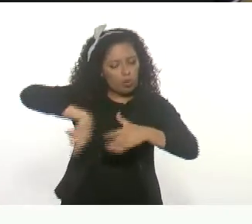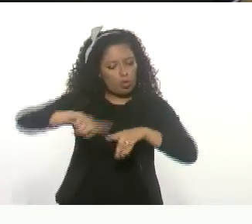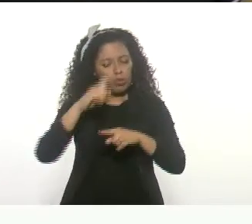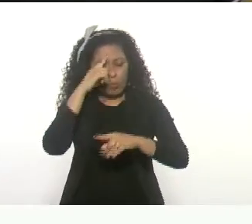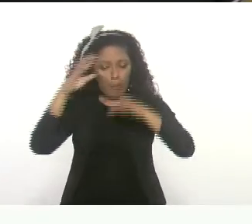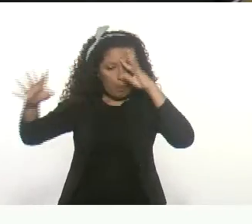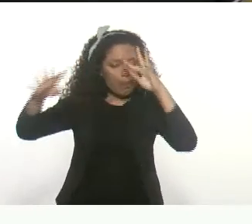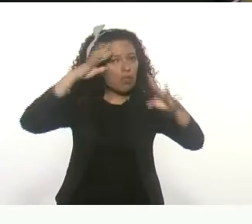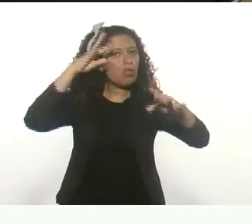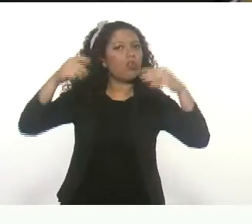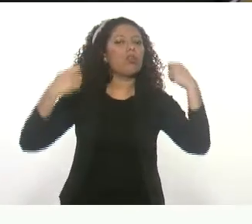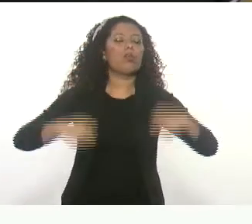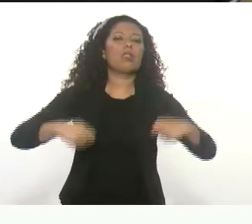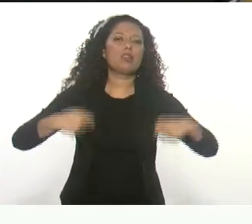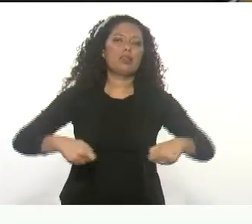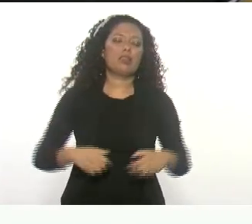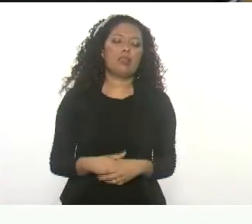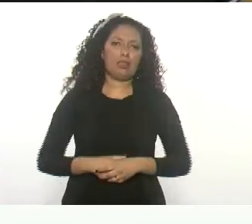nessa